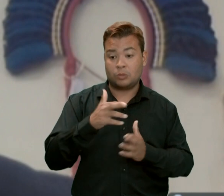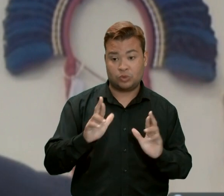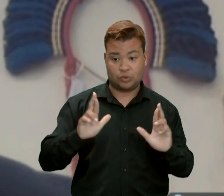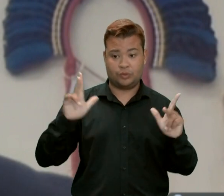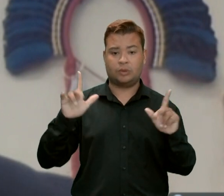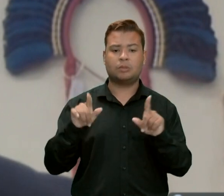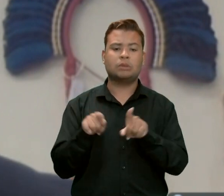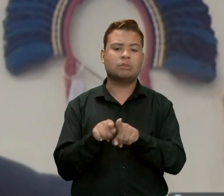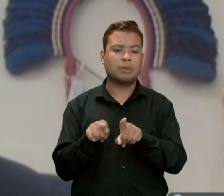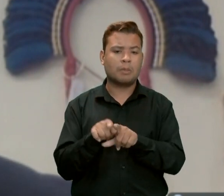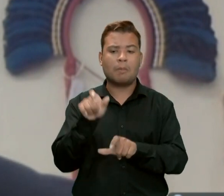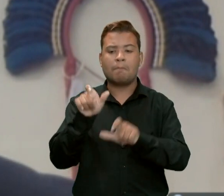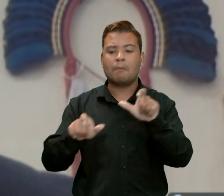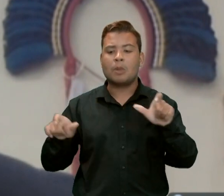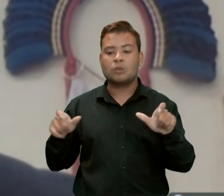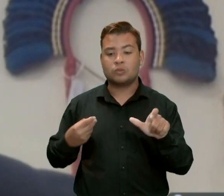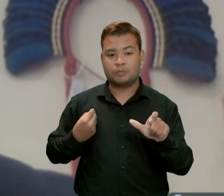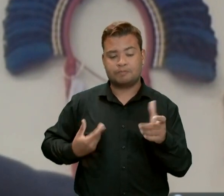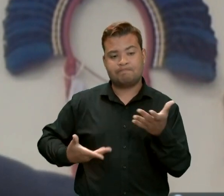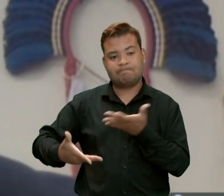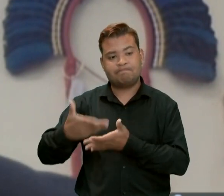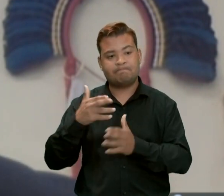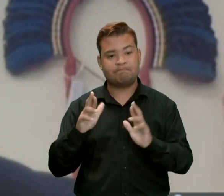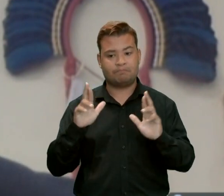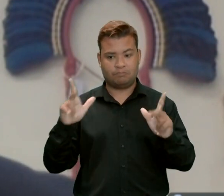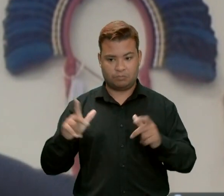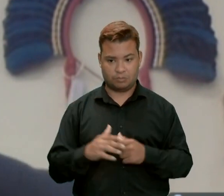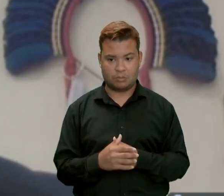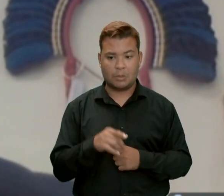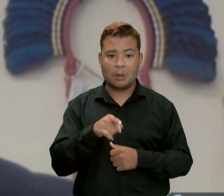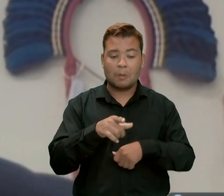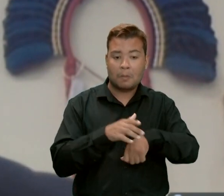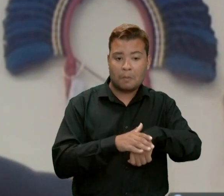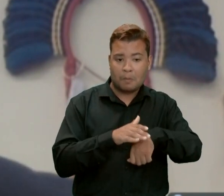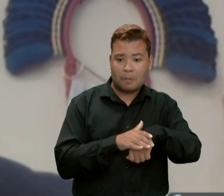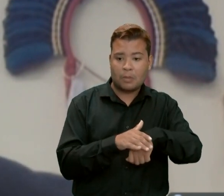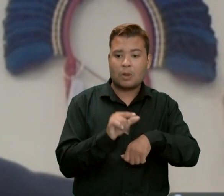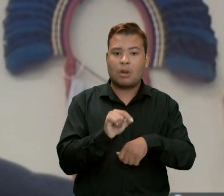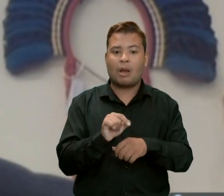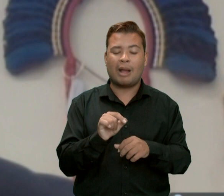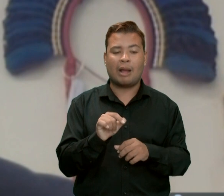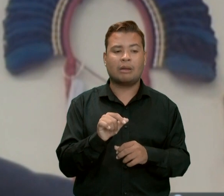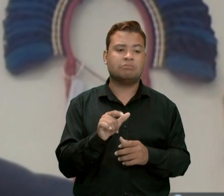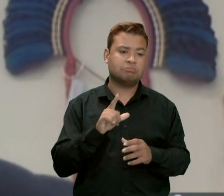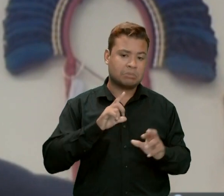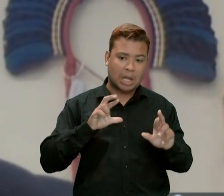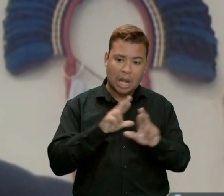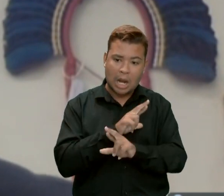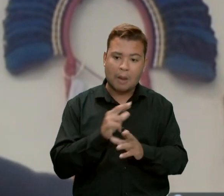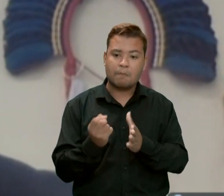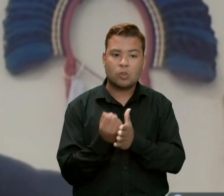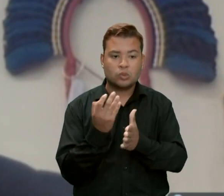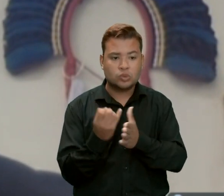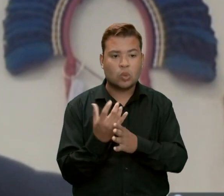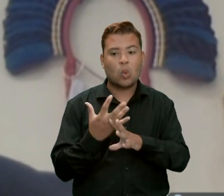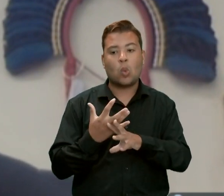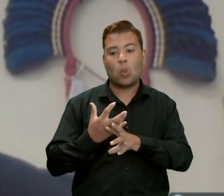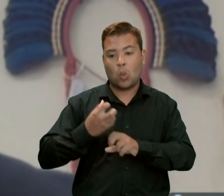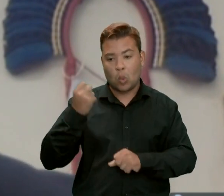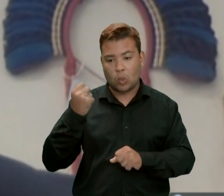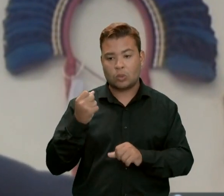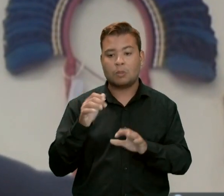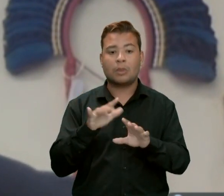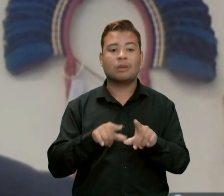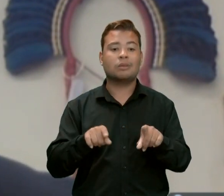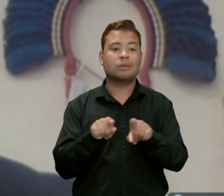com as outras pessoas, né? Baseada não só em relações de produção, lucro, mas